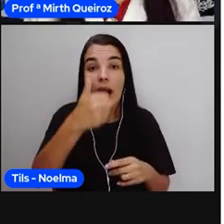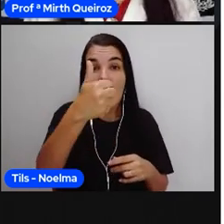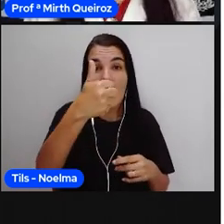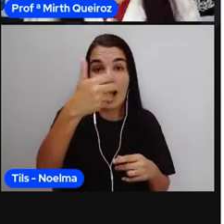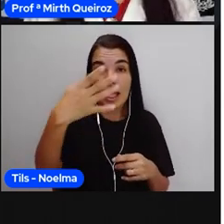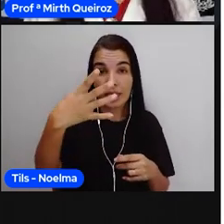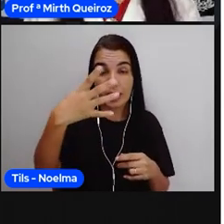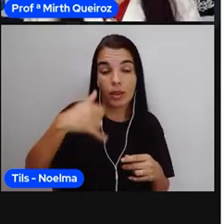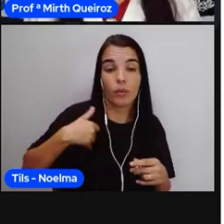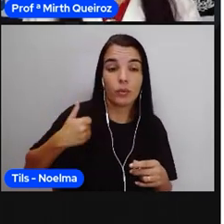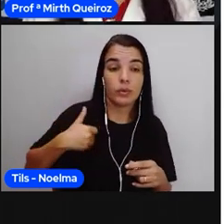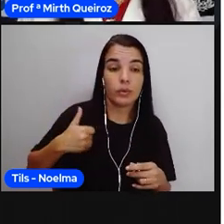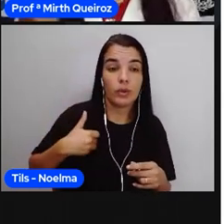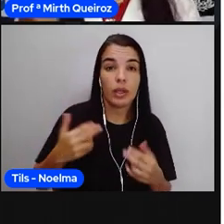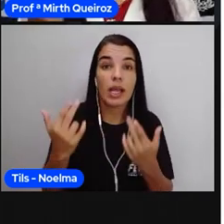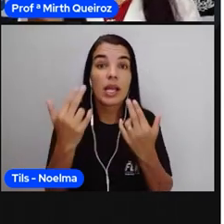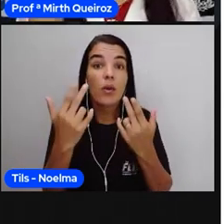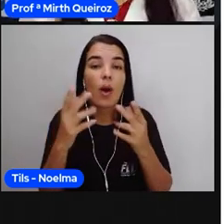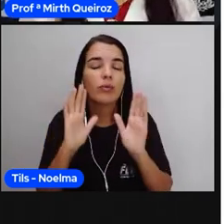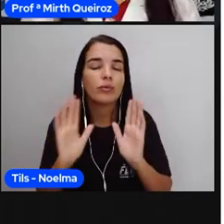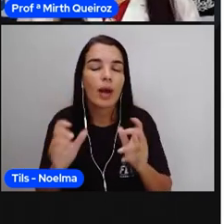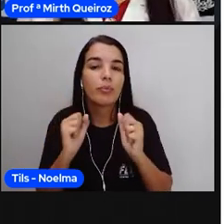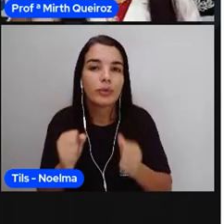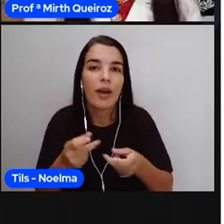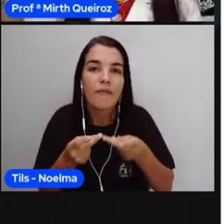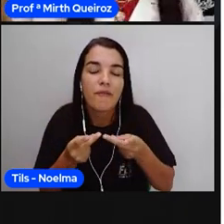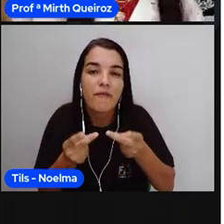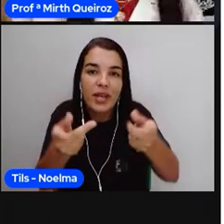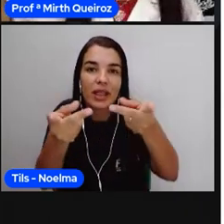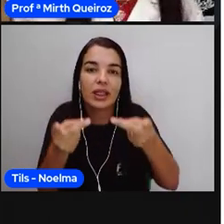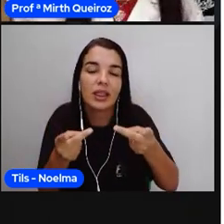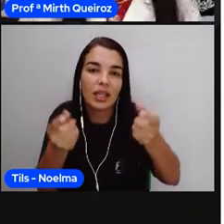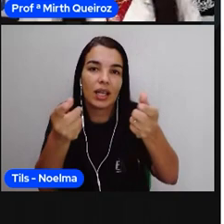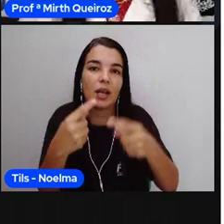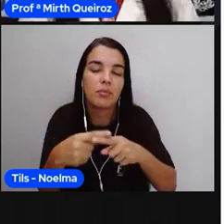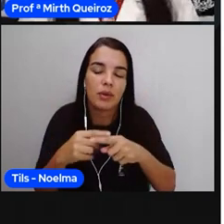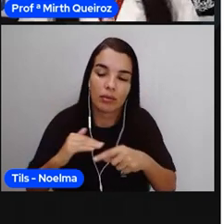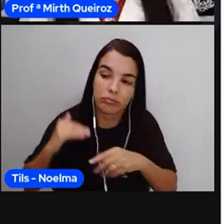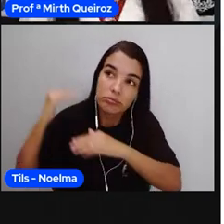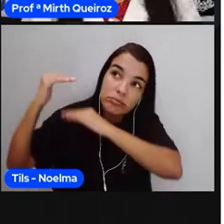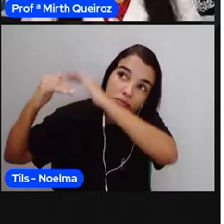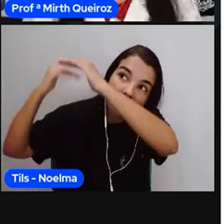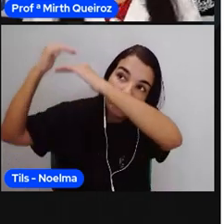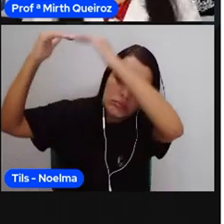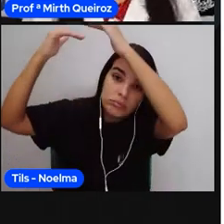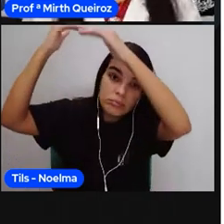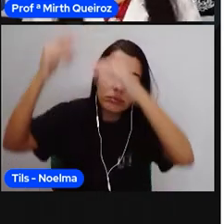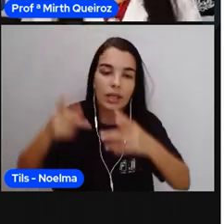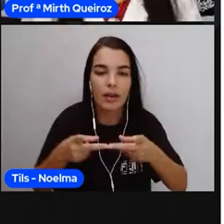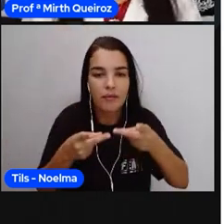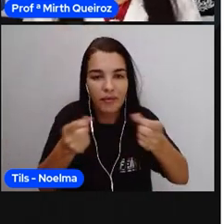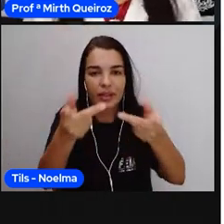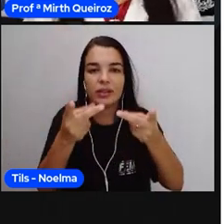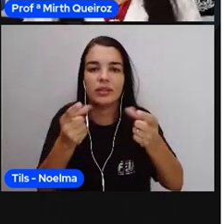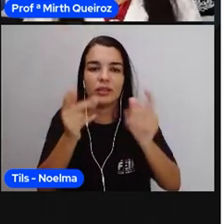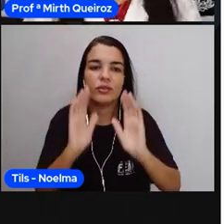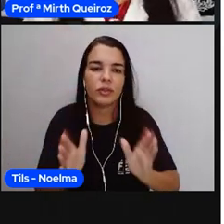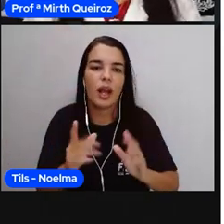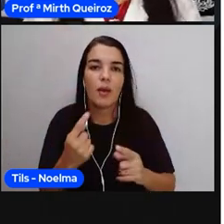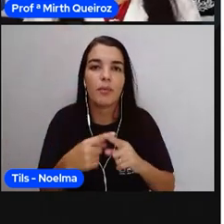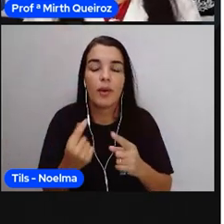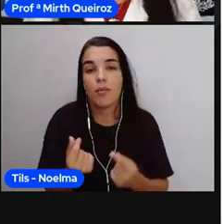já tinha o valor de um adulto, era vendido como adulto. Conforme ela fosse crescendo, o valor dela aumentava, o